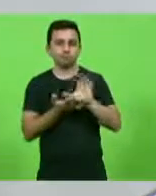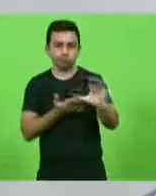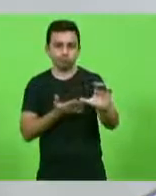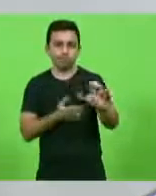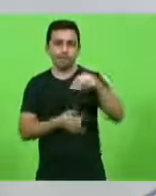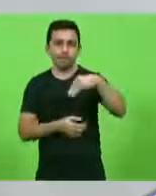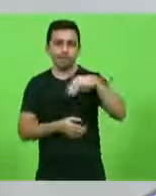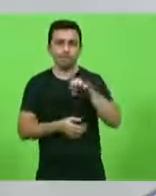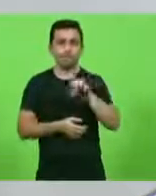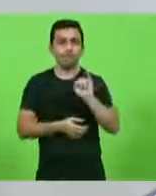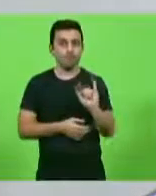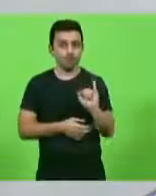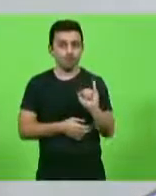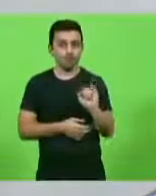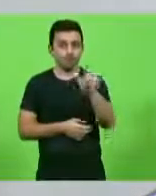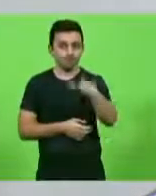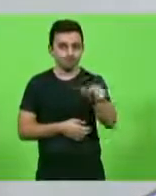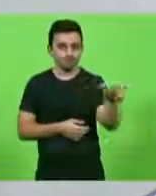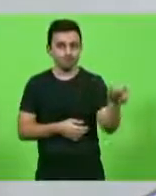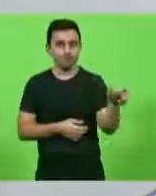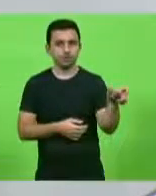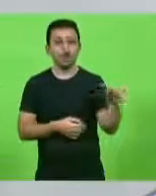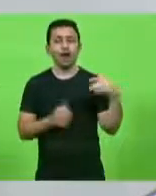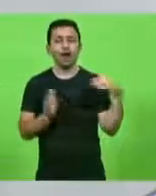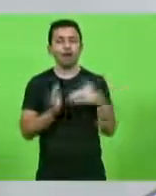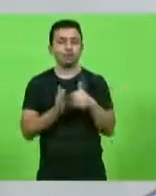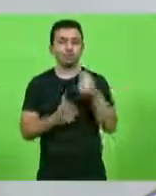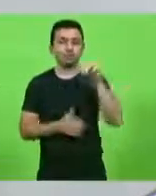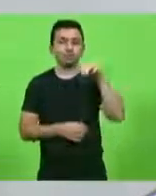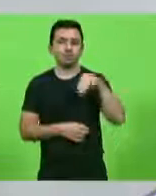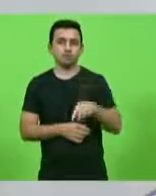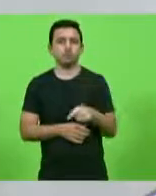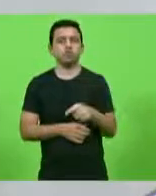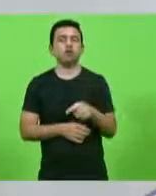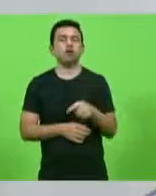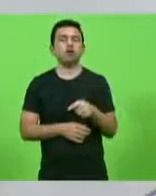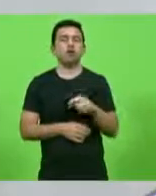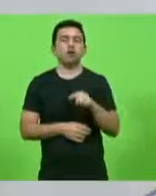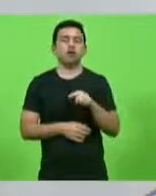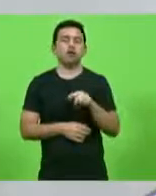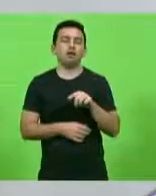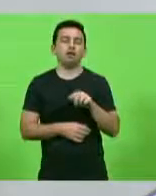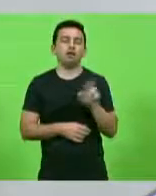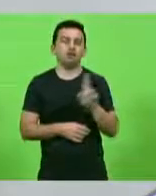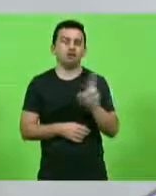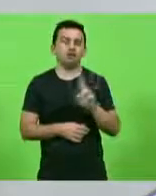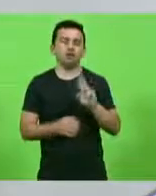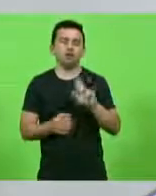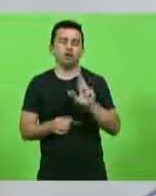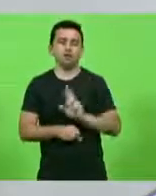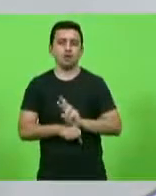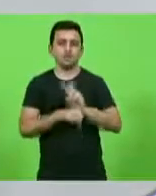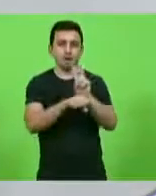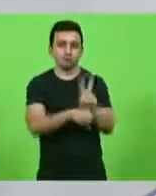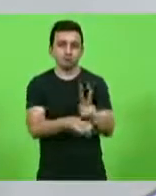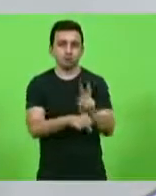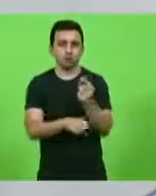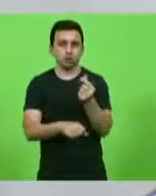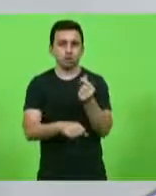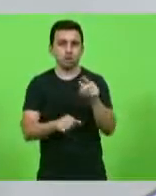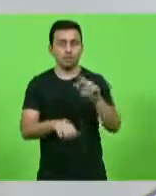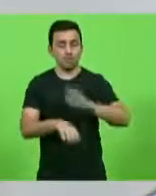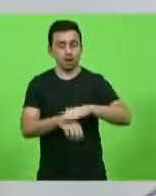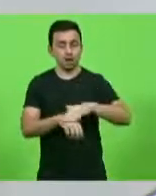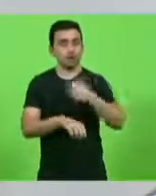que são microempreendedores individuais, de até 10 mil reais, este empréstimo subsidiado